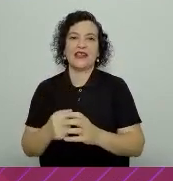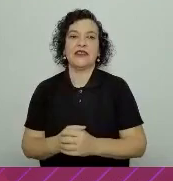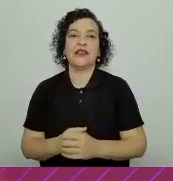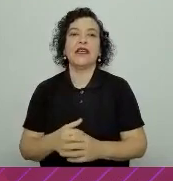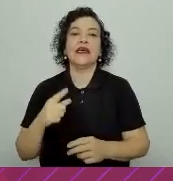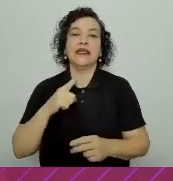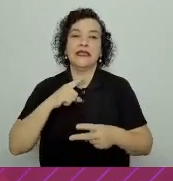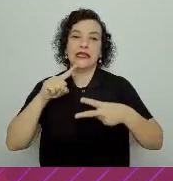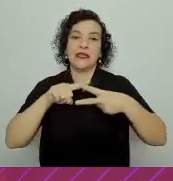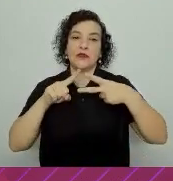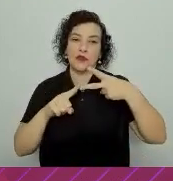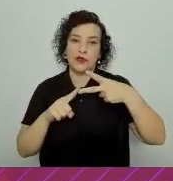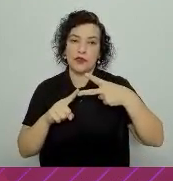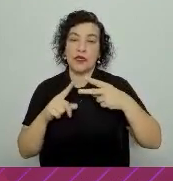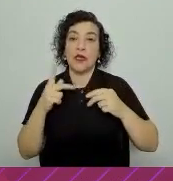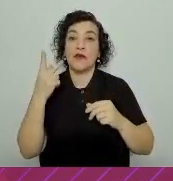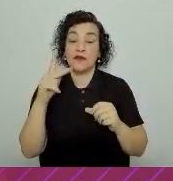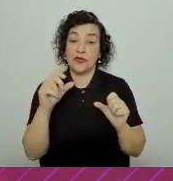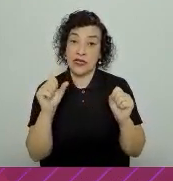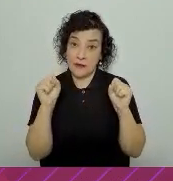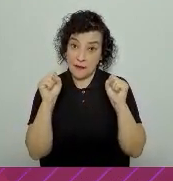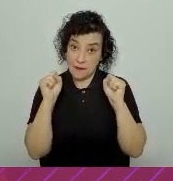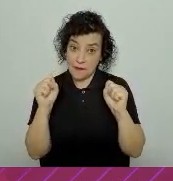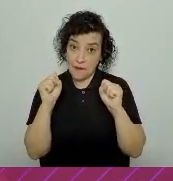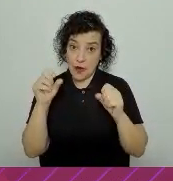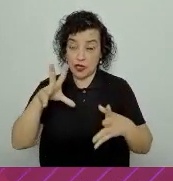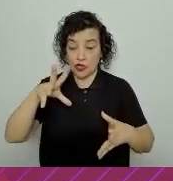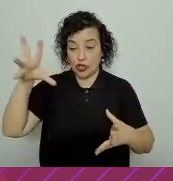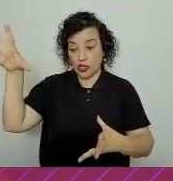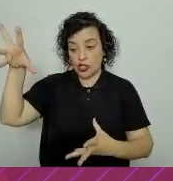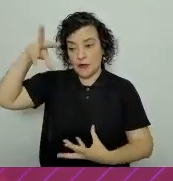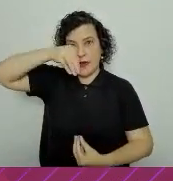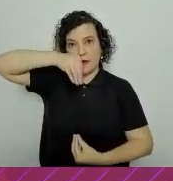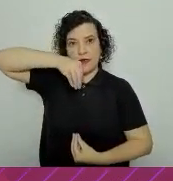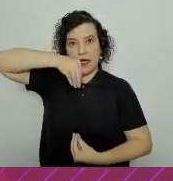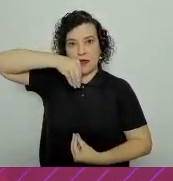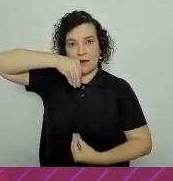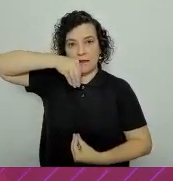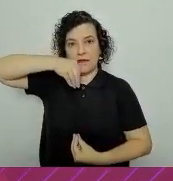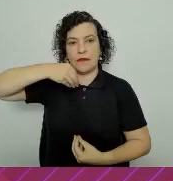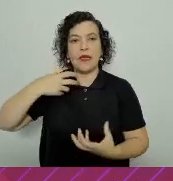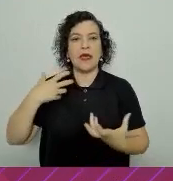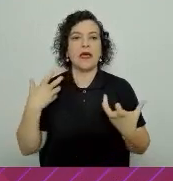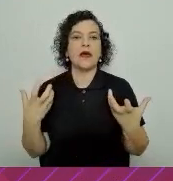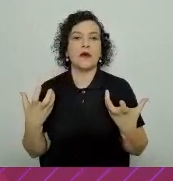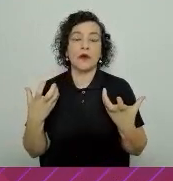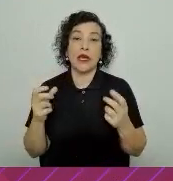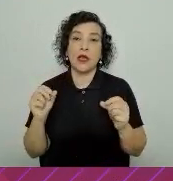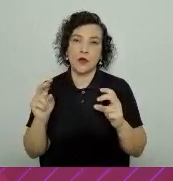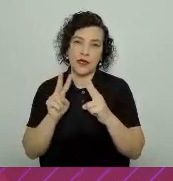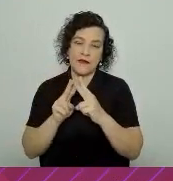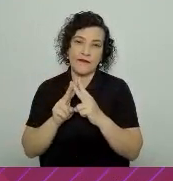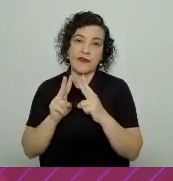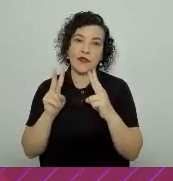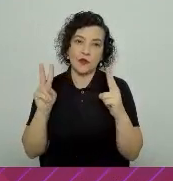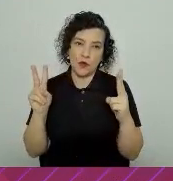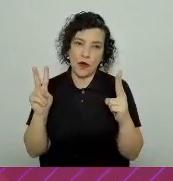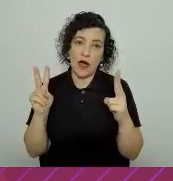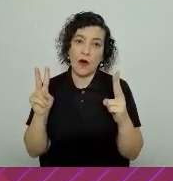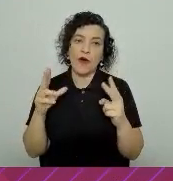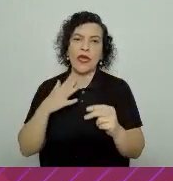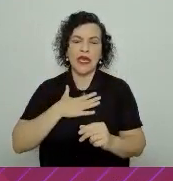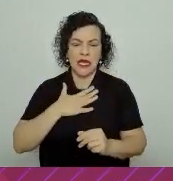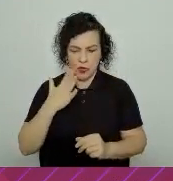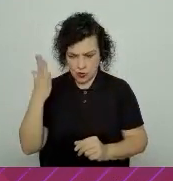né Eu acho uma coisa é você poder se personalizar assim eu quero ser exatamente a gente fala do Virtual Twin então assim eu sei exatamente